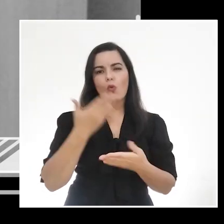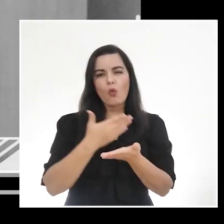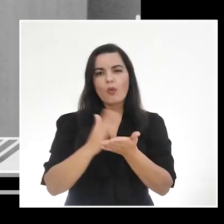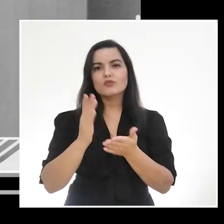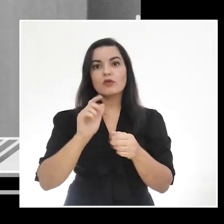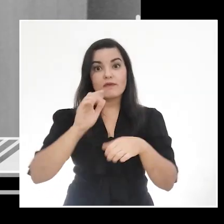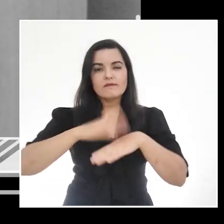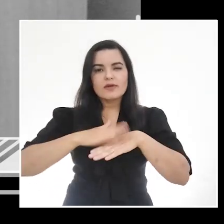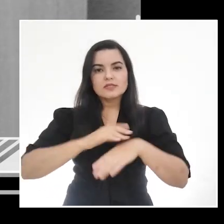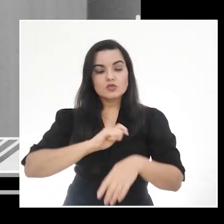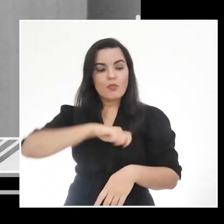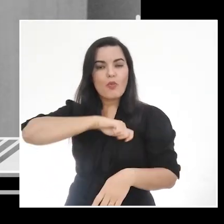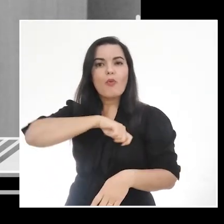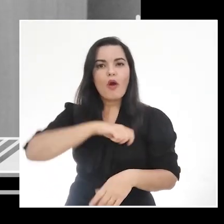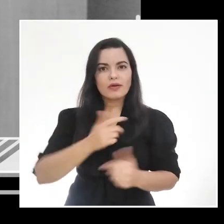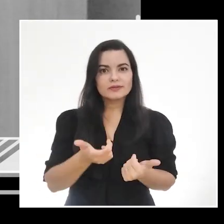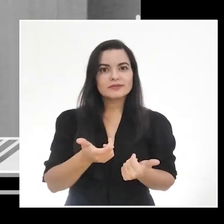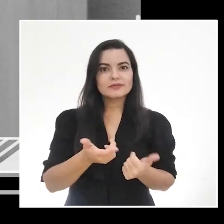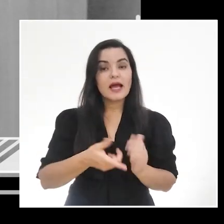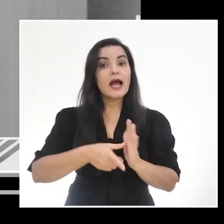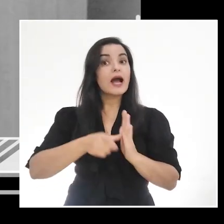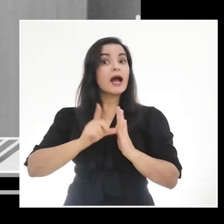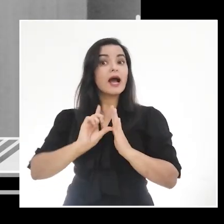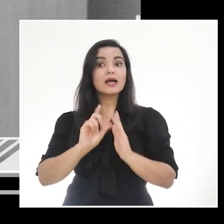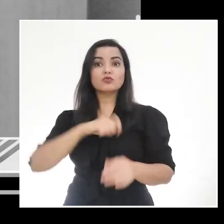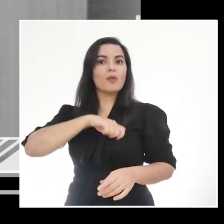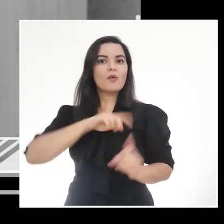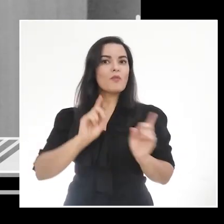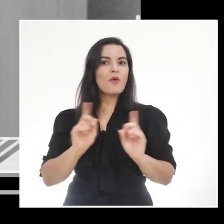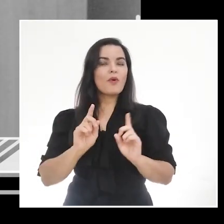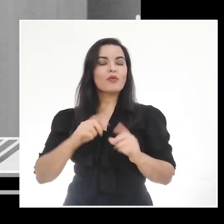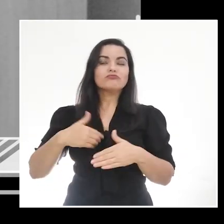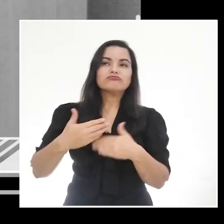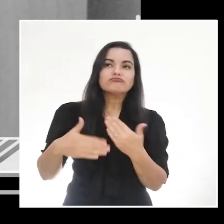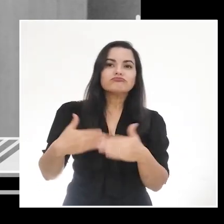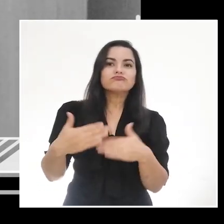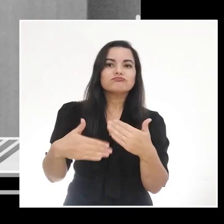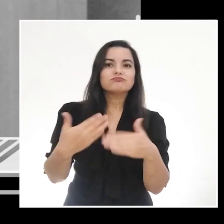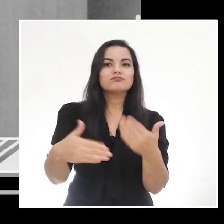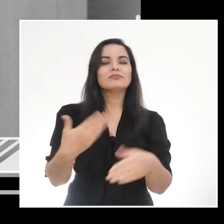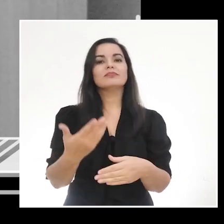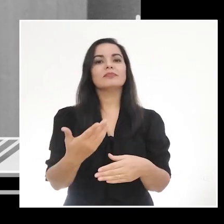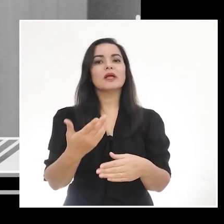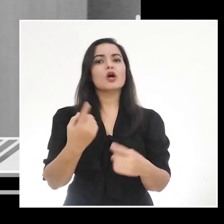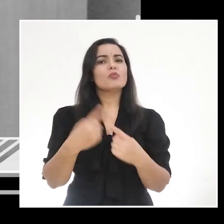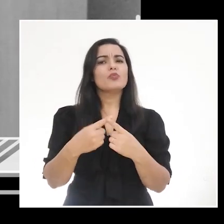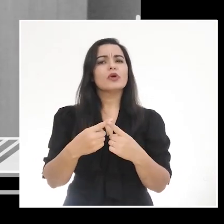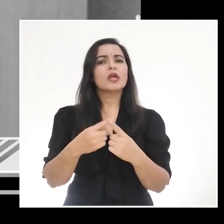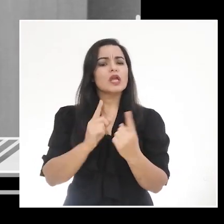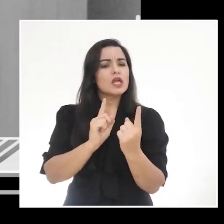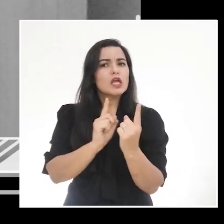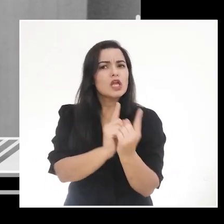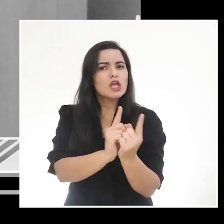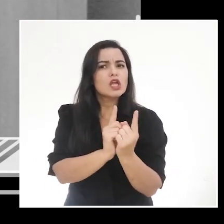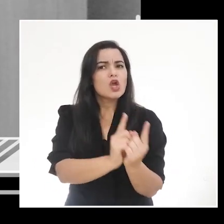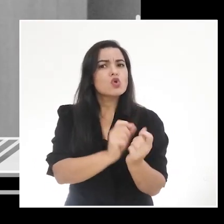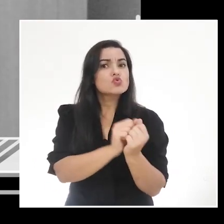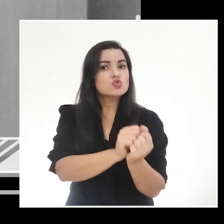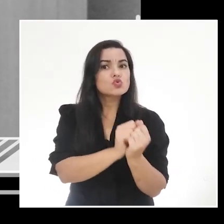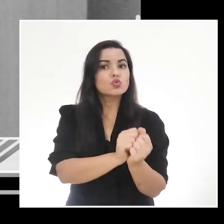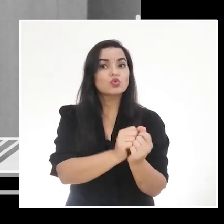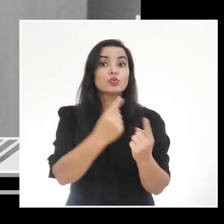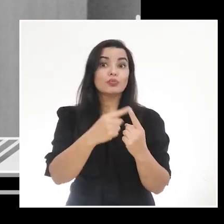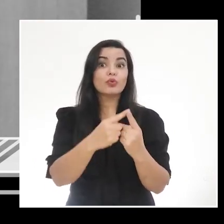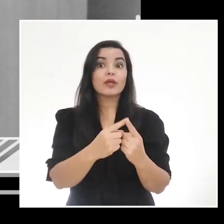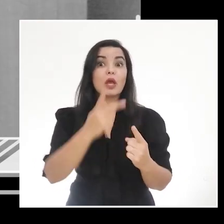assim que funciona. E aí, a partir de então, se tornou intencional, né? Mas foi natural,